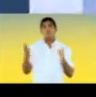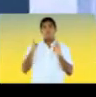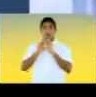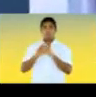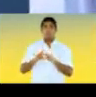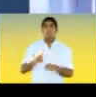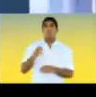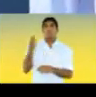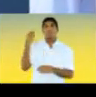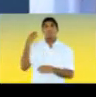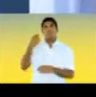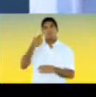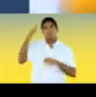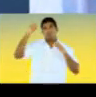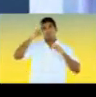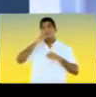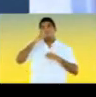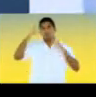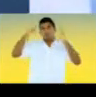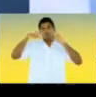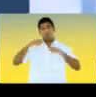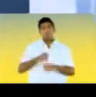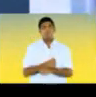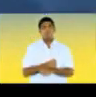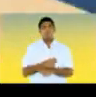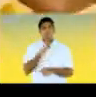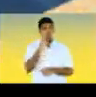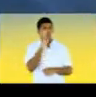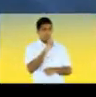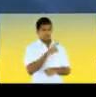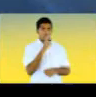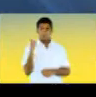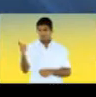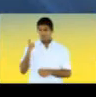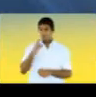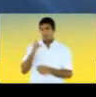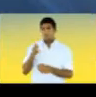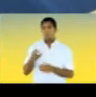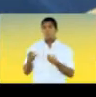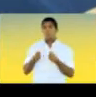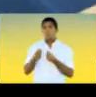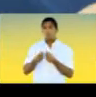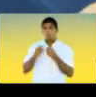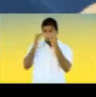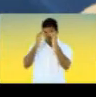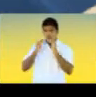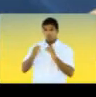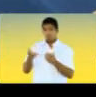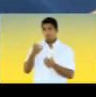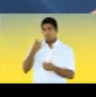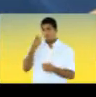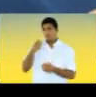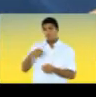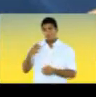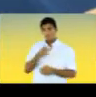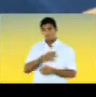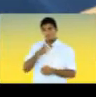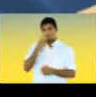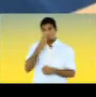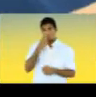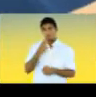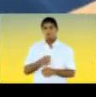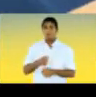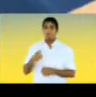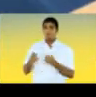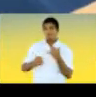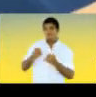está funcionando, não. Então está fechado desde quando? Desde a ceia. Você viu? Agora me responda, que moral tem este